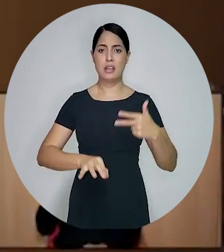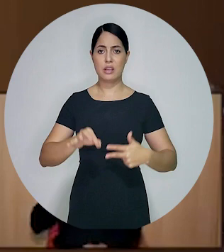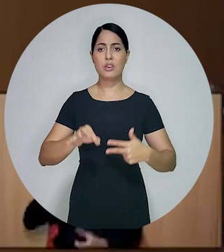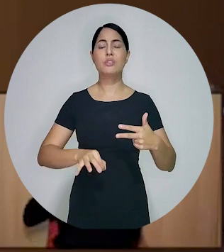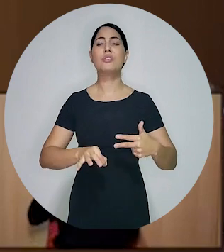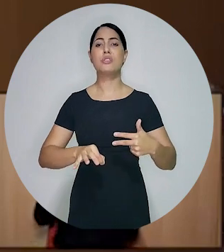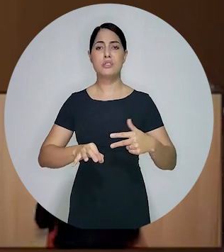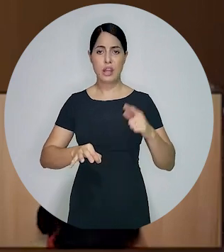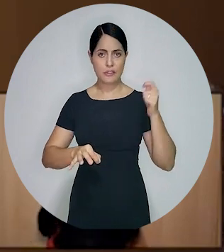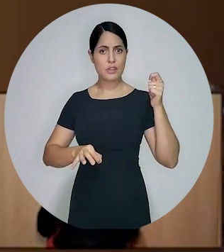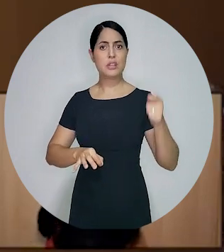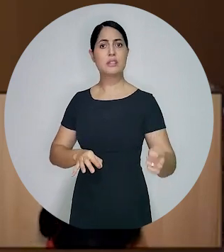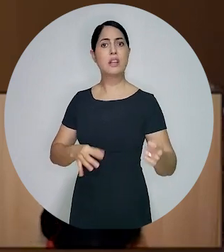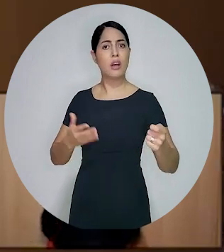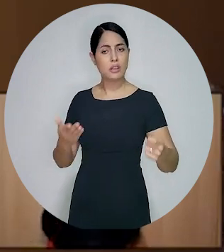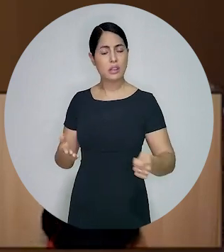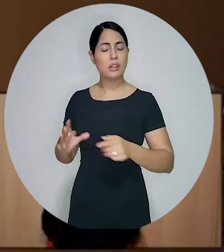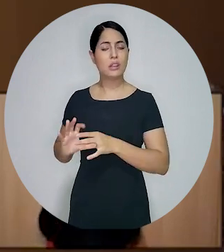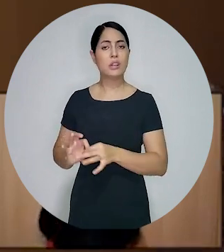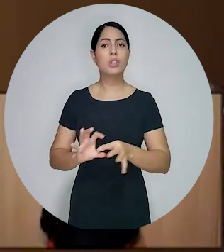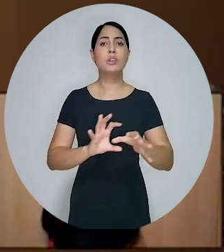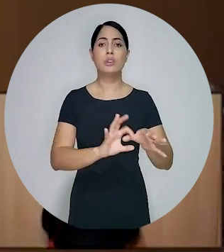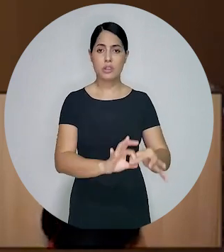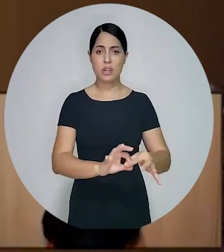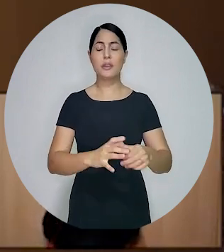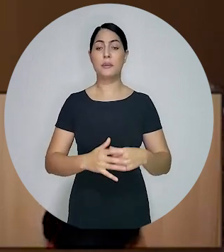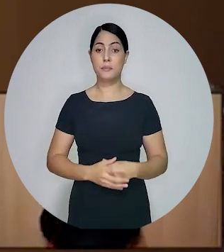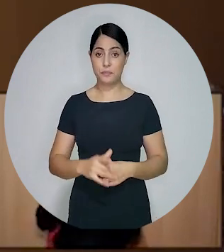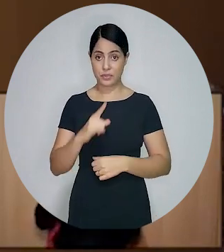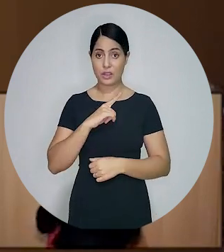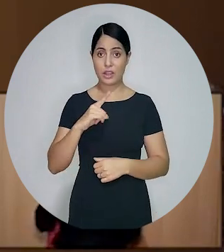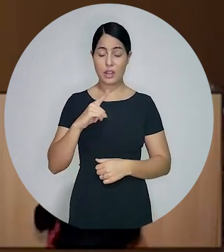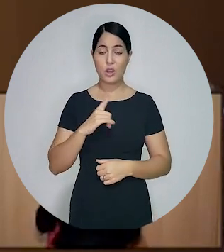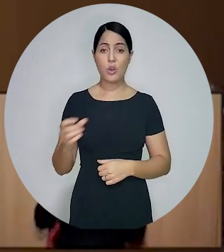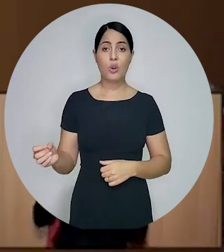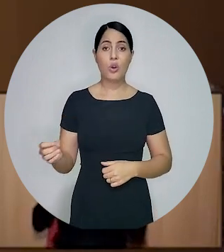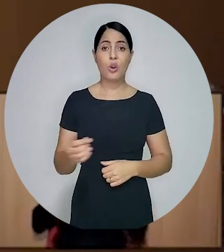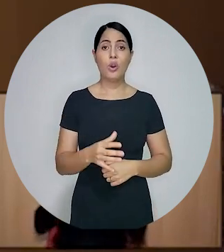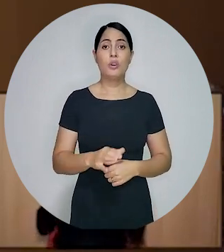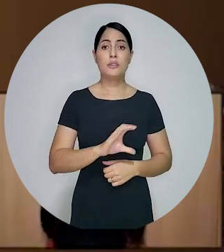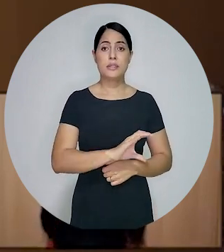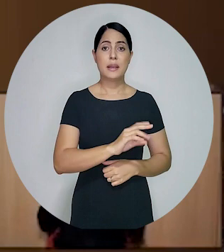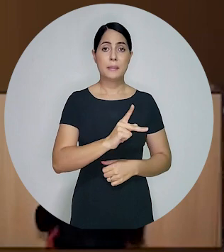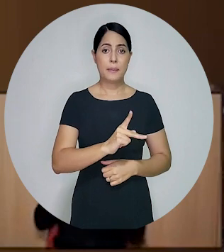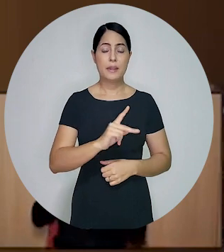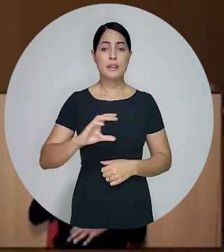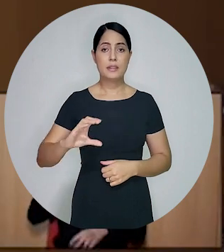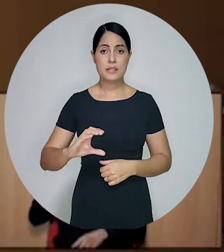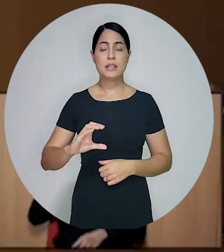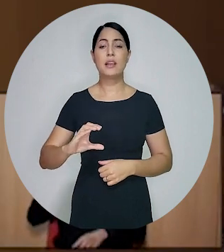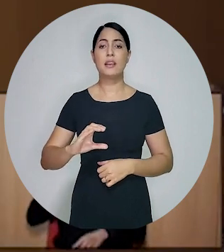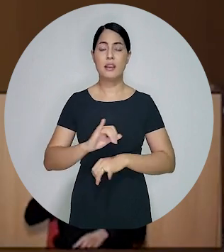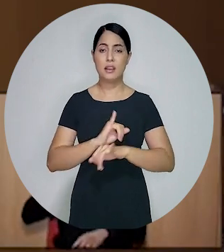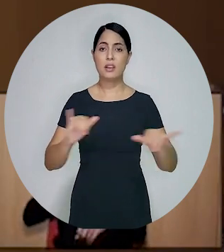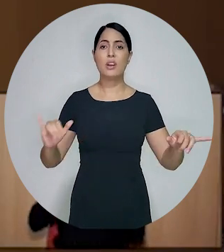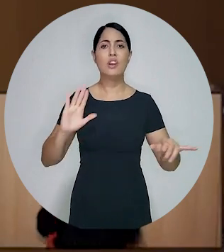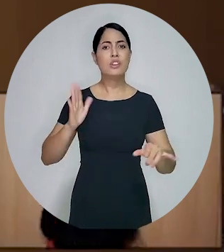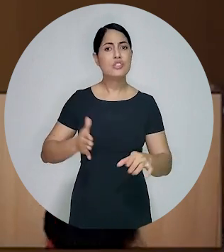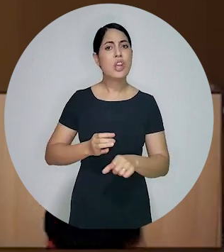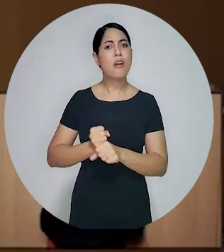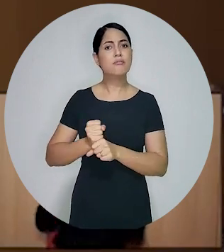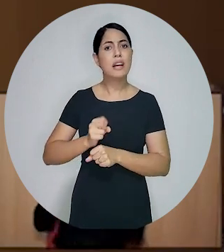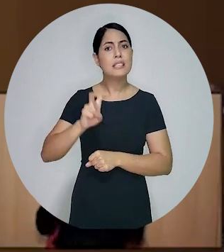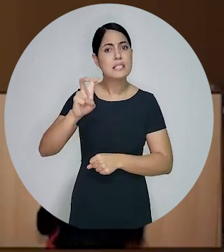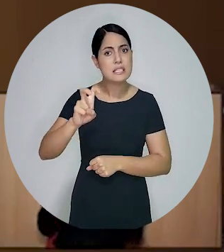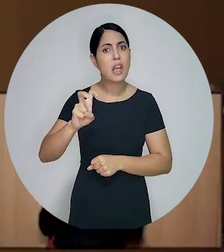e em cada decisão judicial. Para que os honorários sejam fixados conforme garante o novo Código de Processo Civil, que,